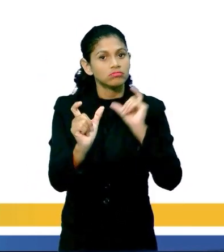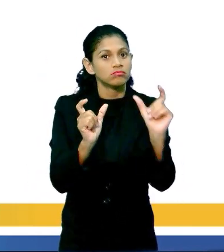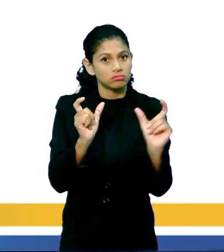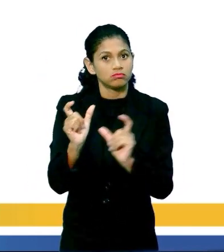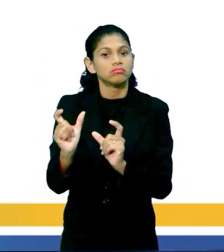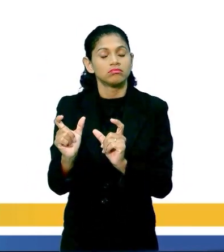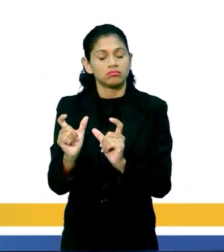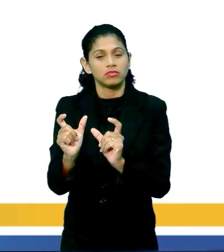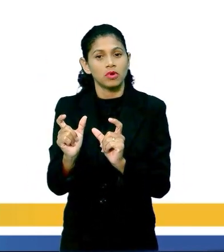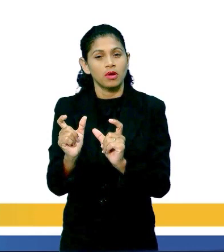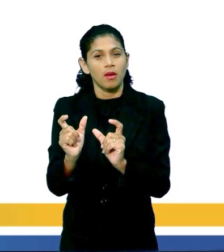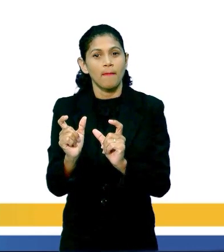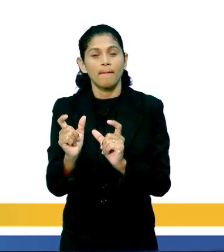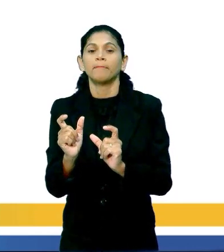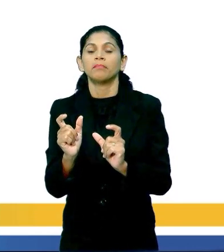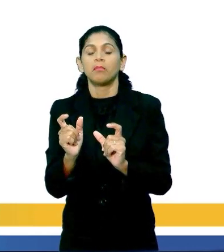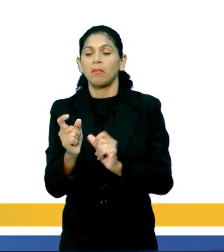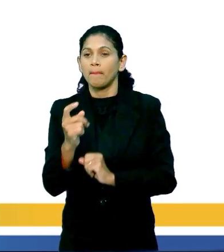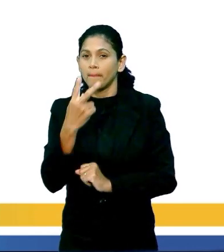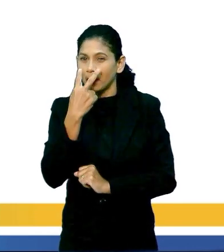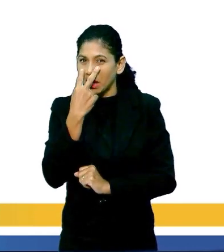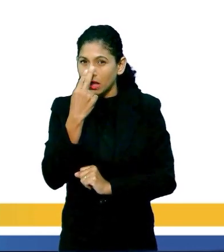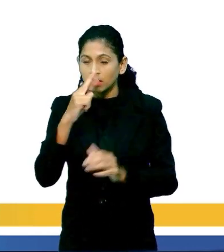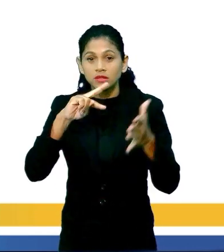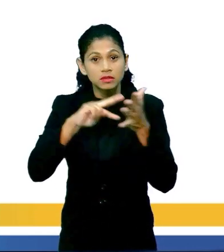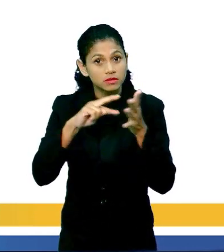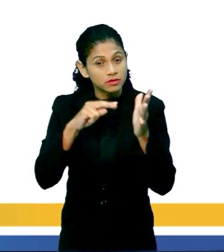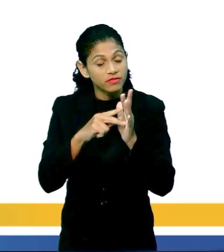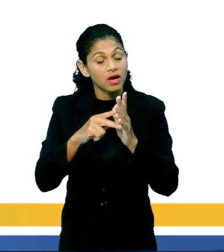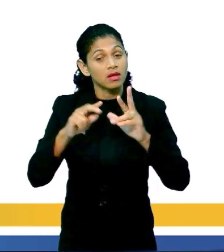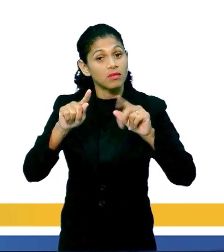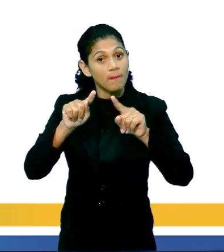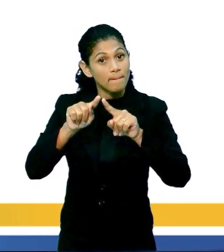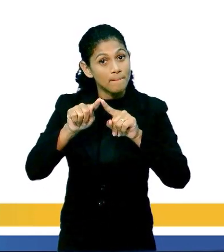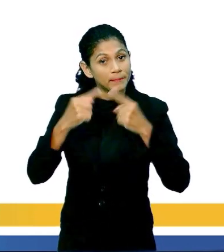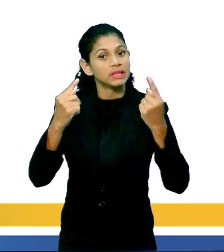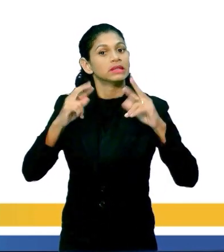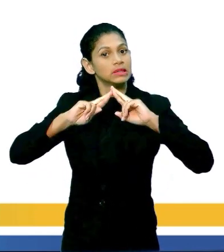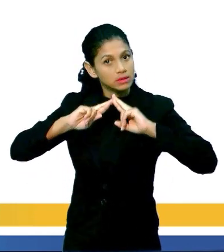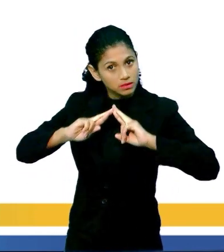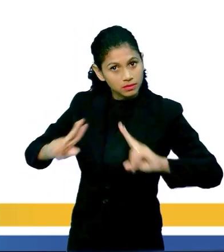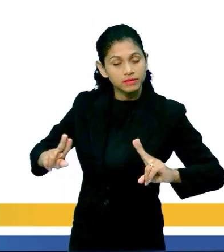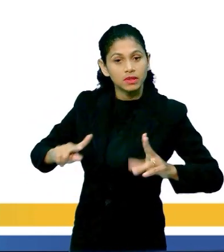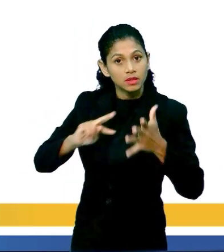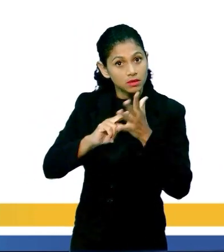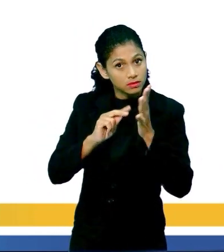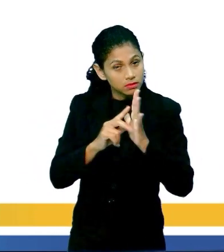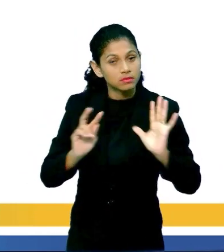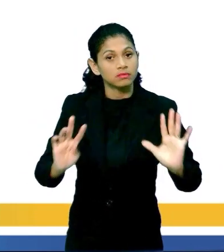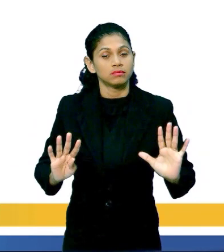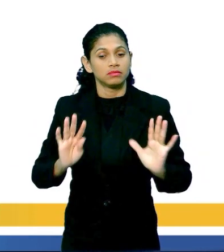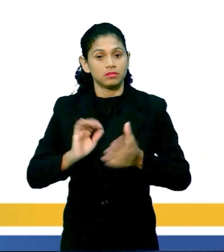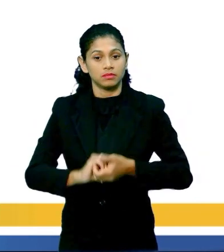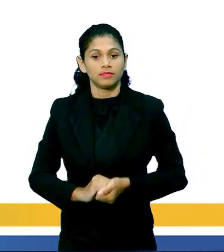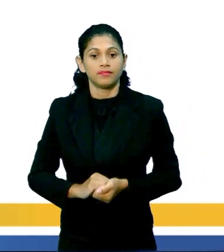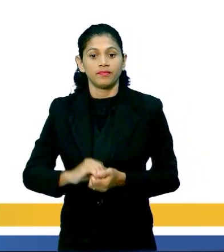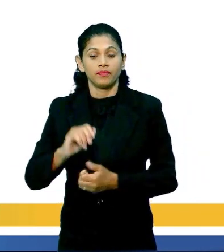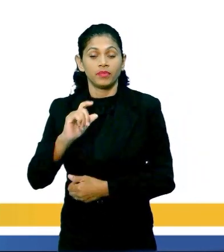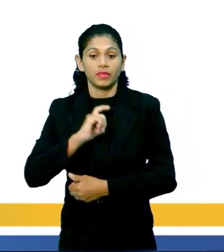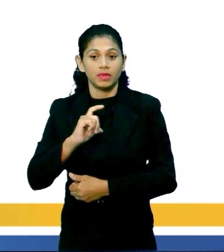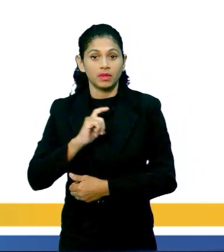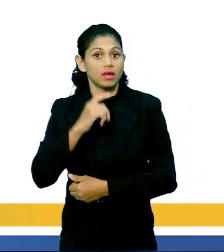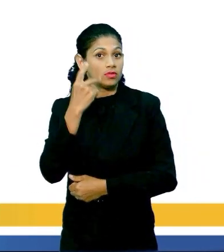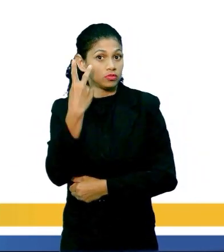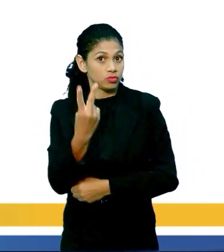palavras que nós achamos que têm um significado, porém tem outros, ok? E, nesse caso aí, são